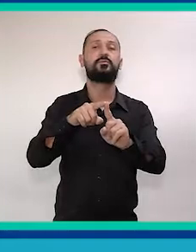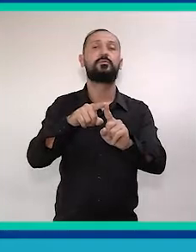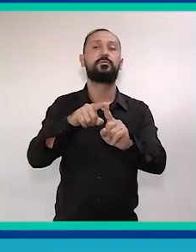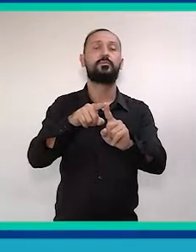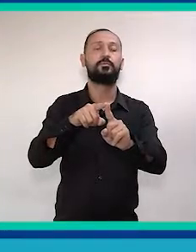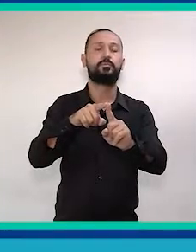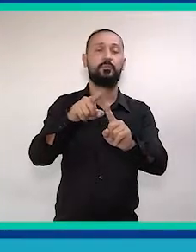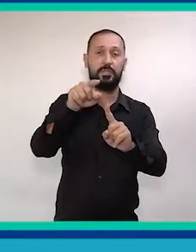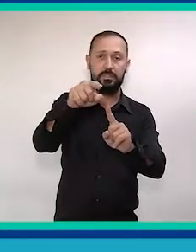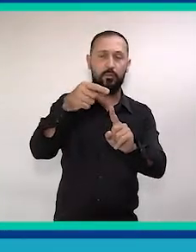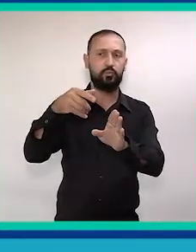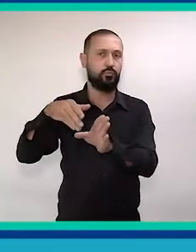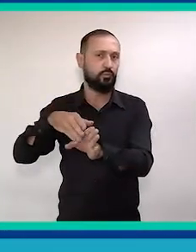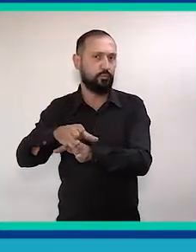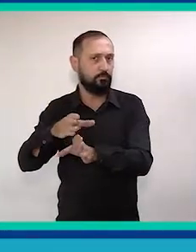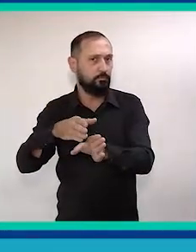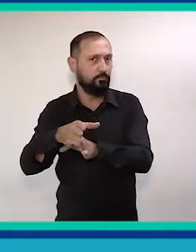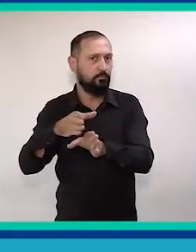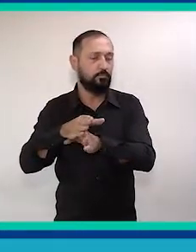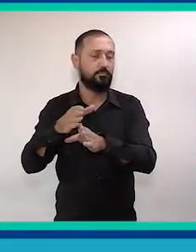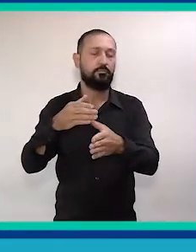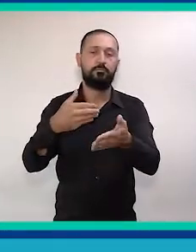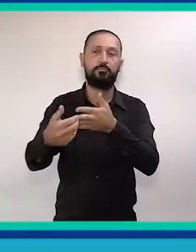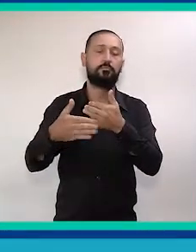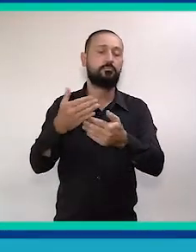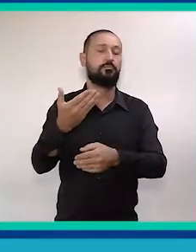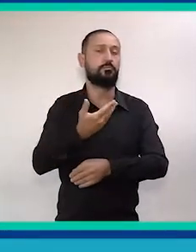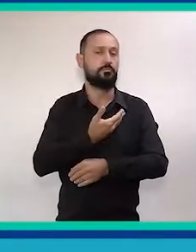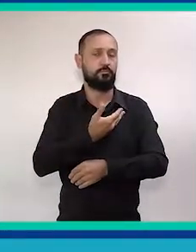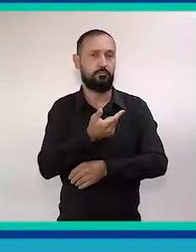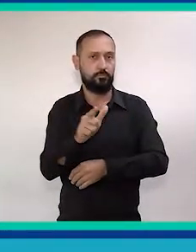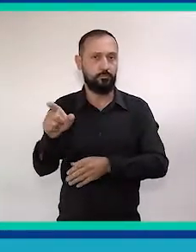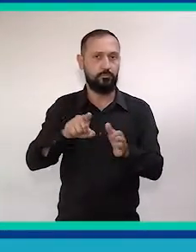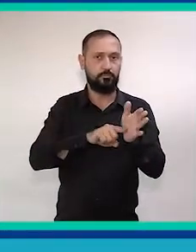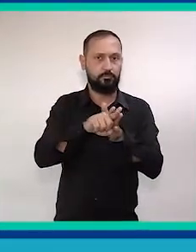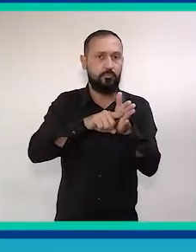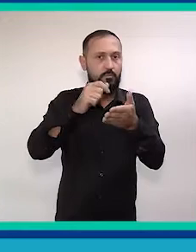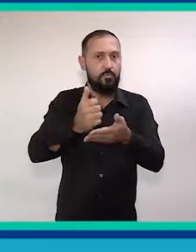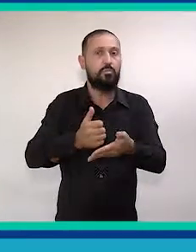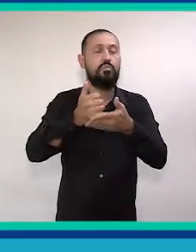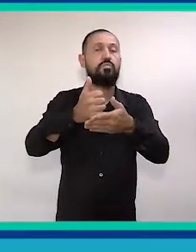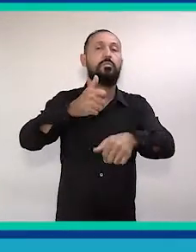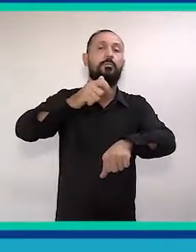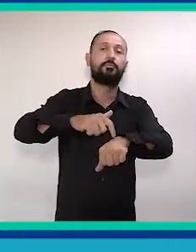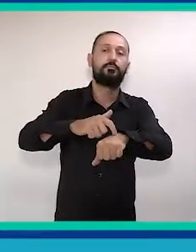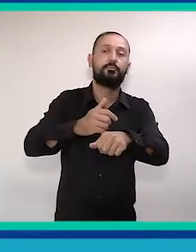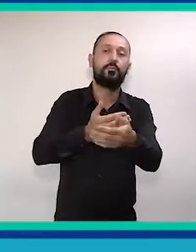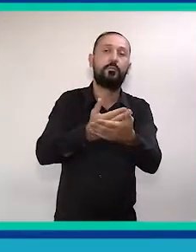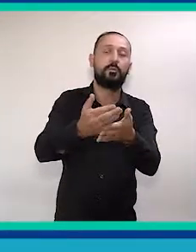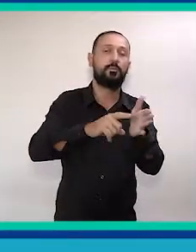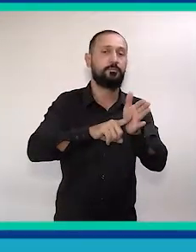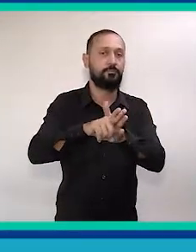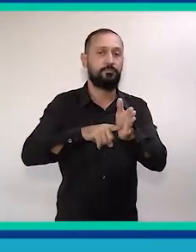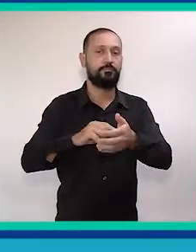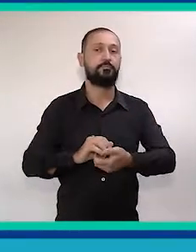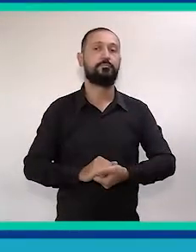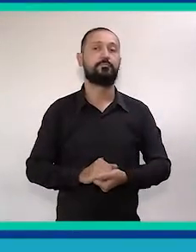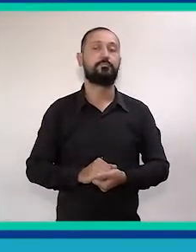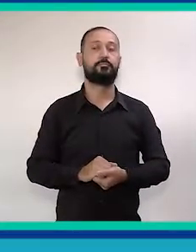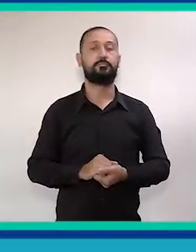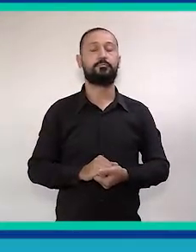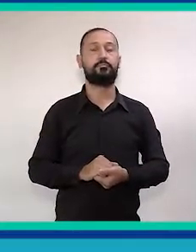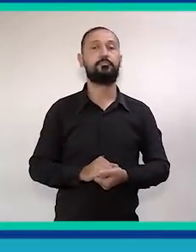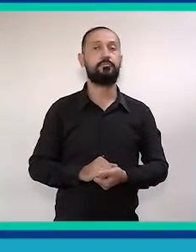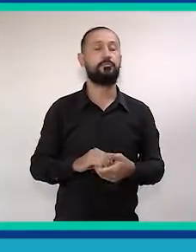objetivo de vocês, do seu orientador, dos outros colegas, outros pesquisadores que te ajudaram também, quando vocês começaram a fazer